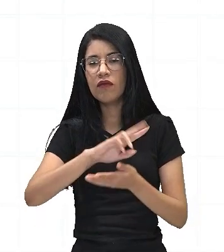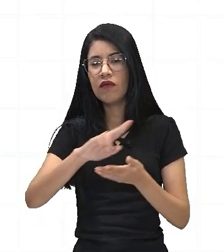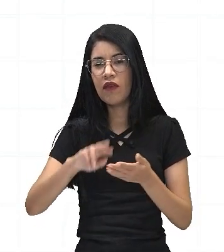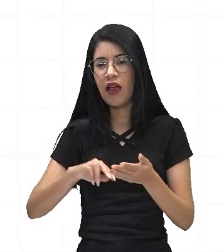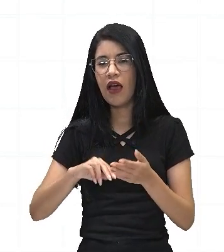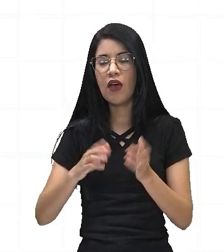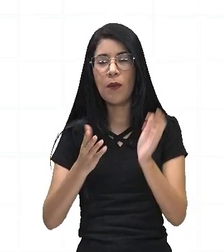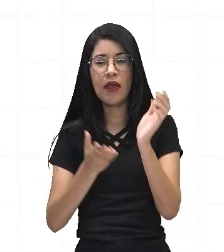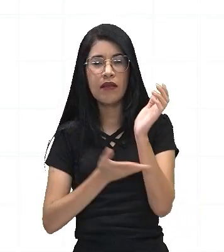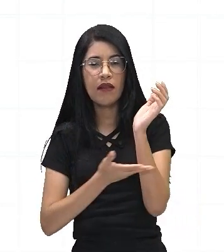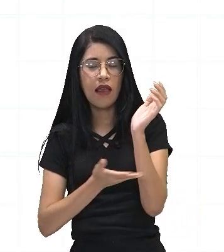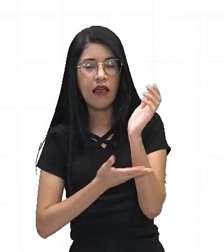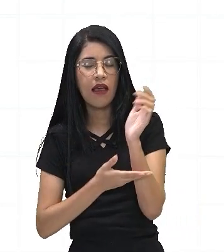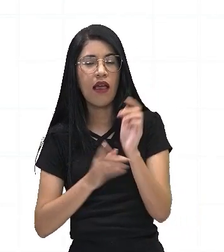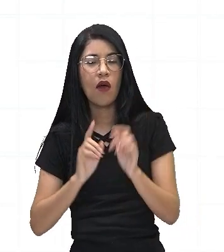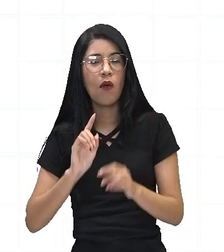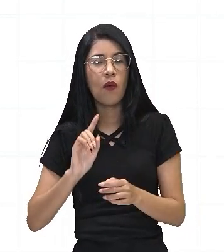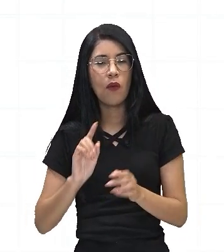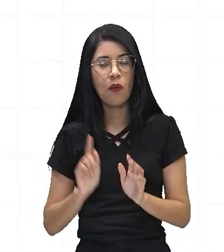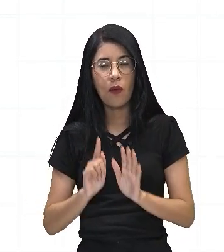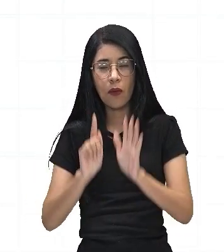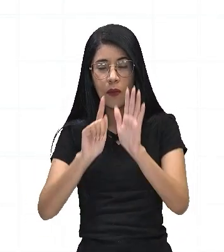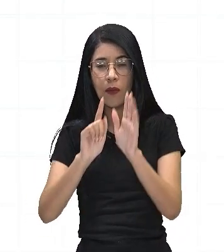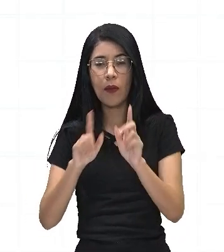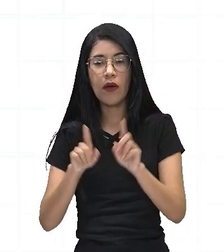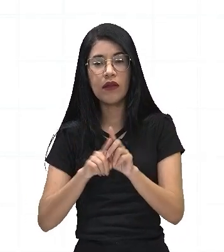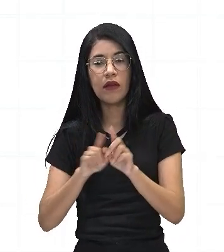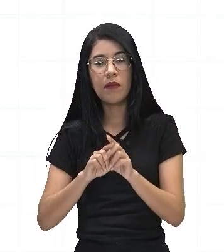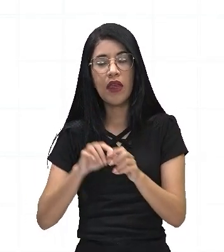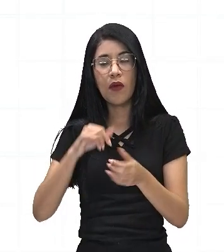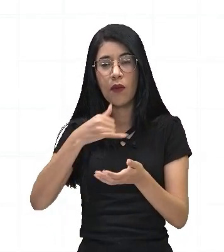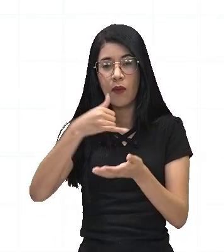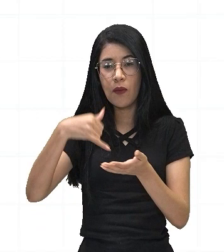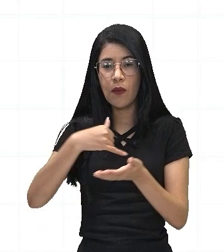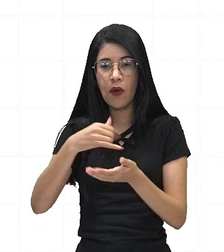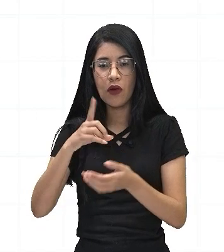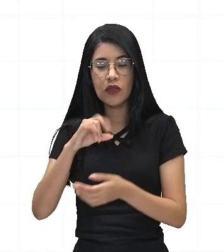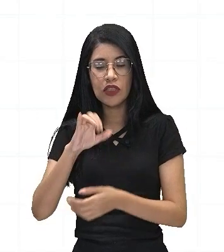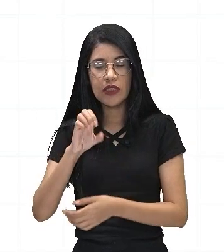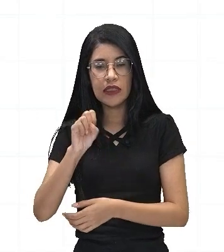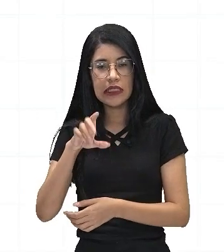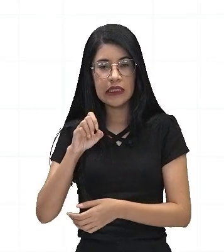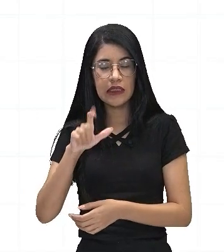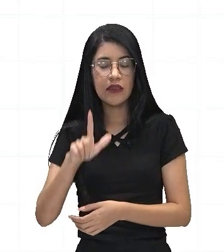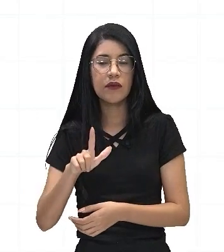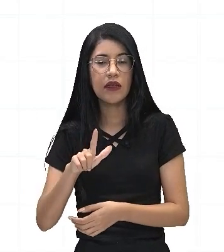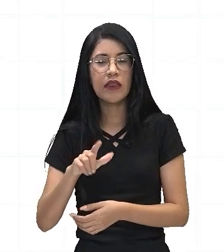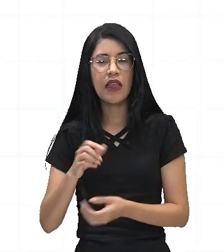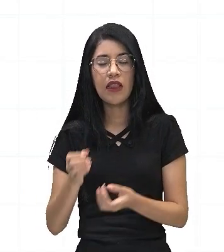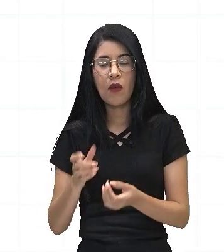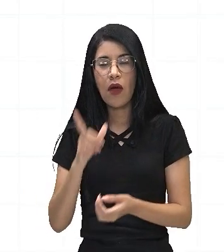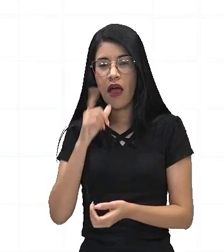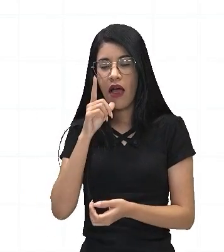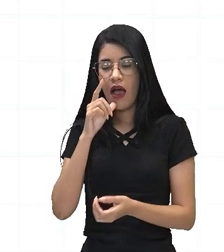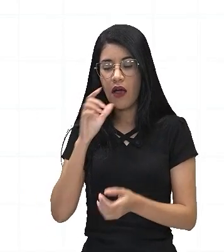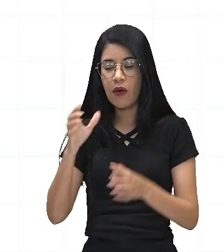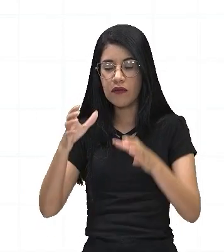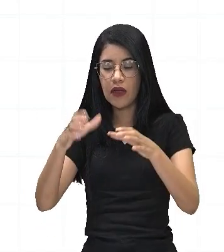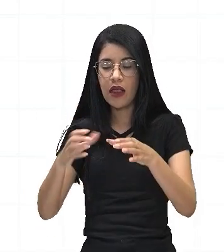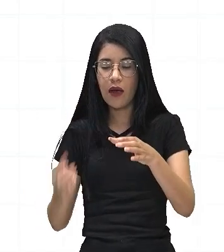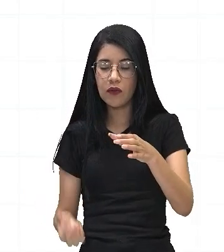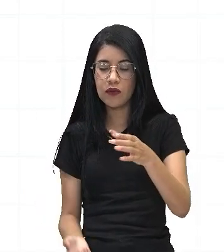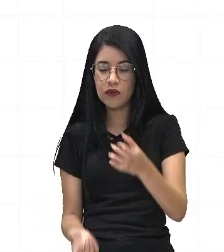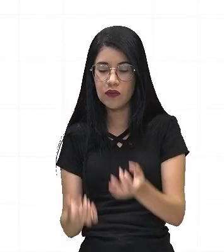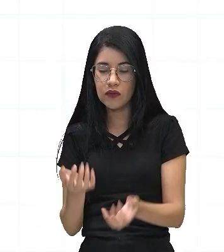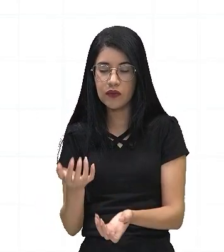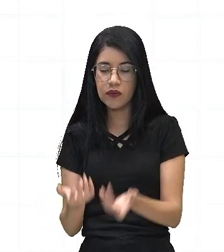o gás natural. E aí eles vão servir para aquecer essa água. A água vai estar dentro daquela caldeira. A